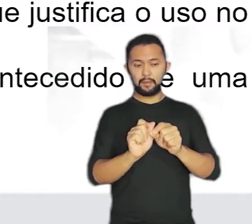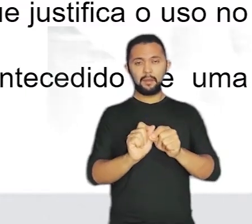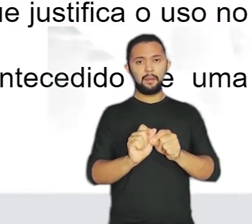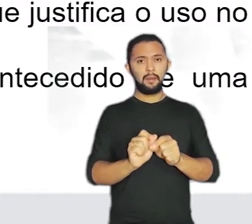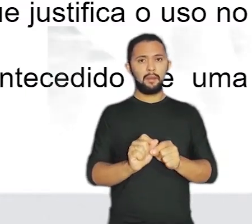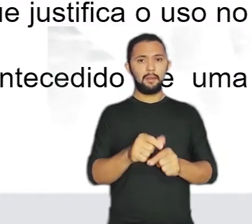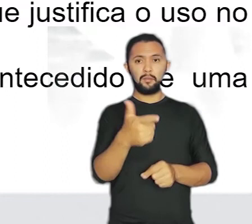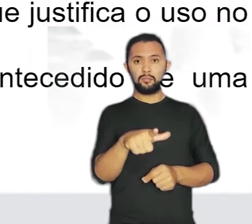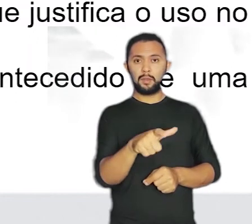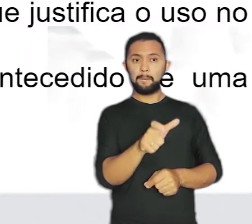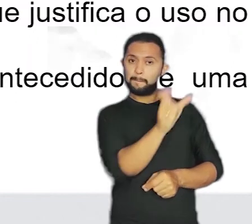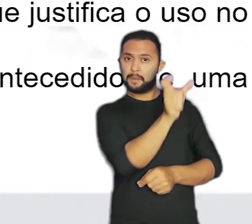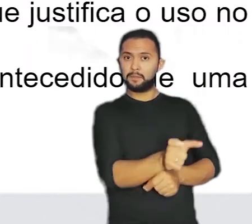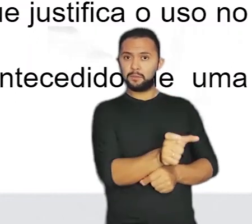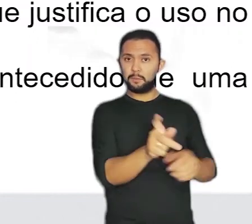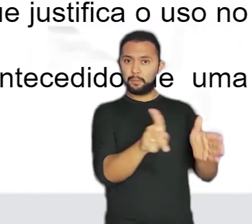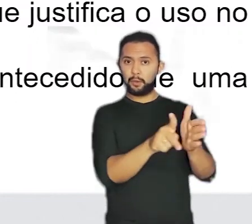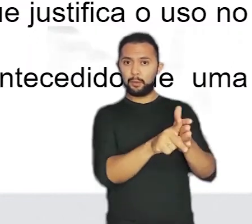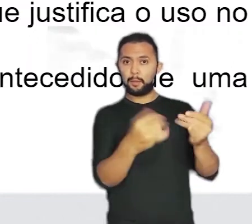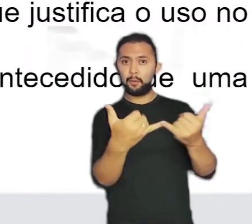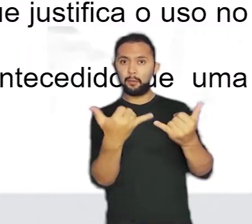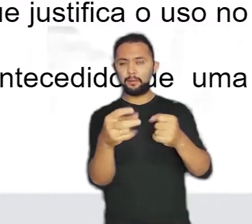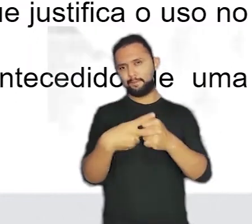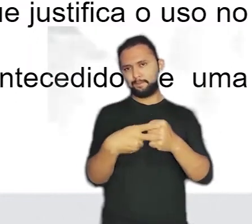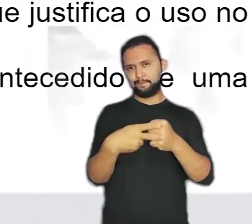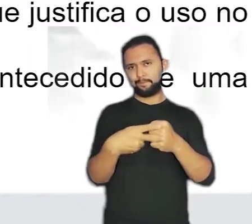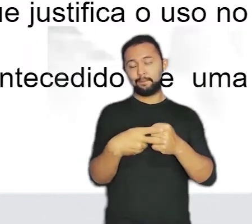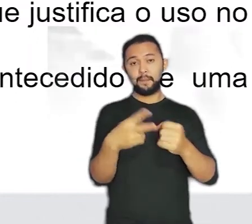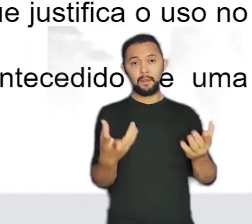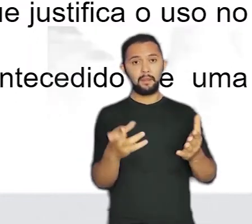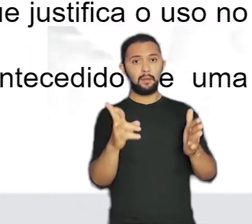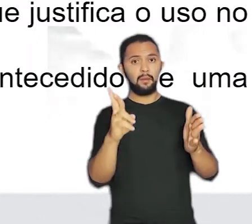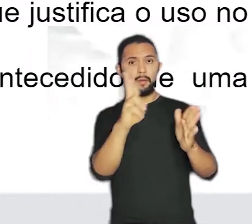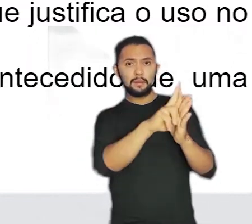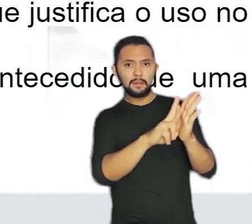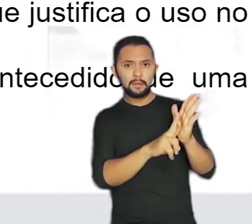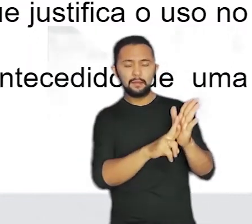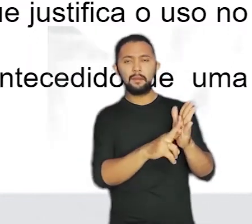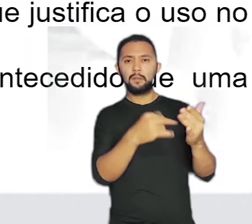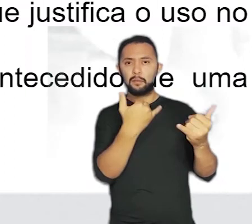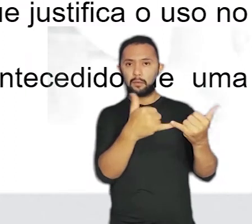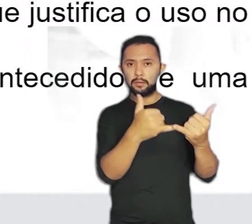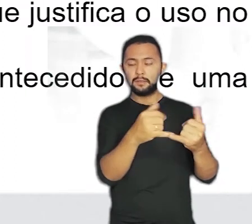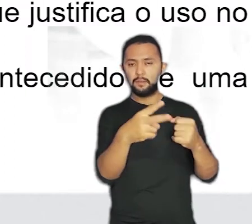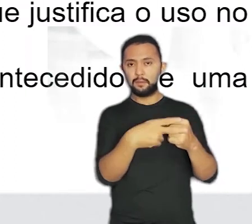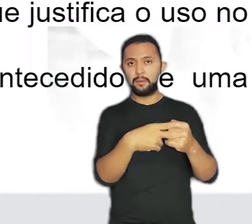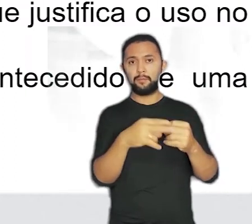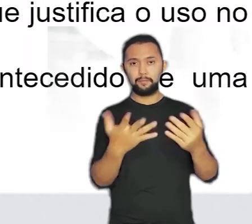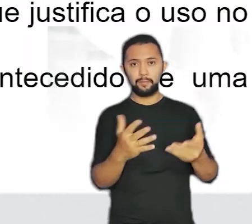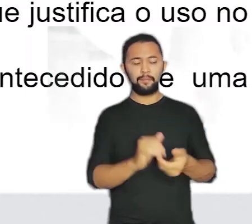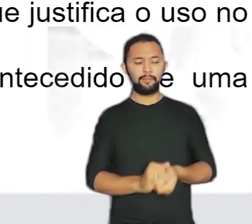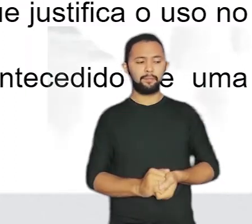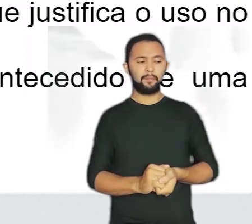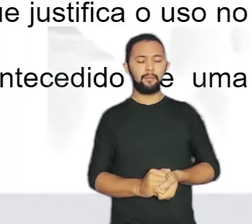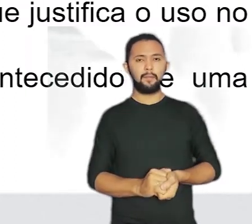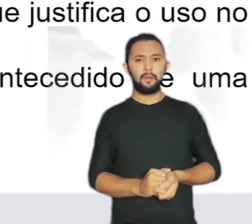terceira pessoa do singular, porque ele não tem pessoa para concordar com ele. E uma das regras de concordância verbal é essa, tá? B, a forma verbal deve ir